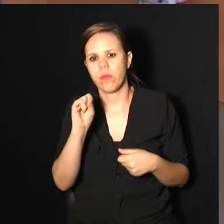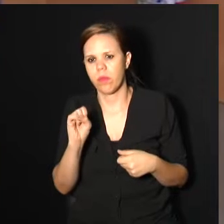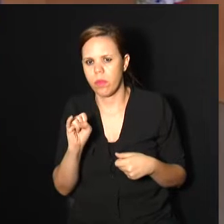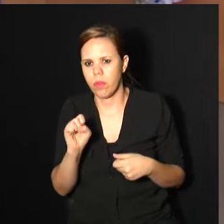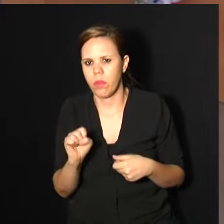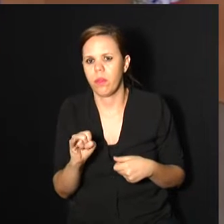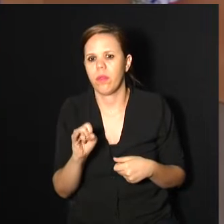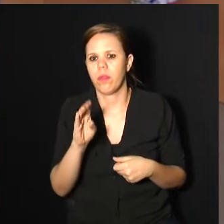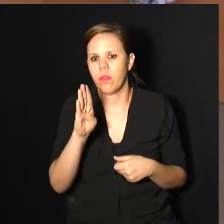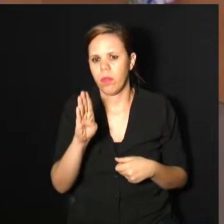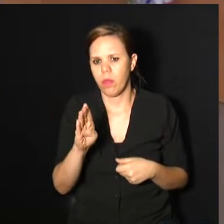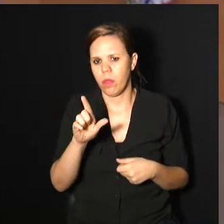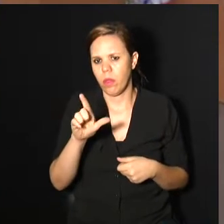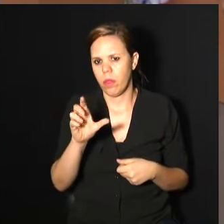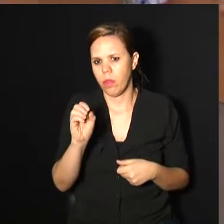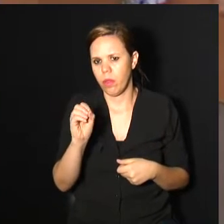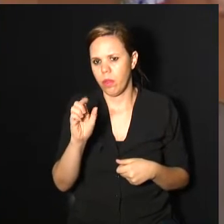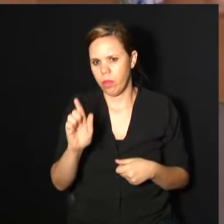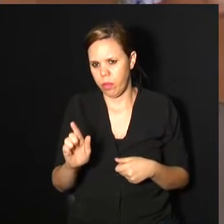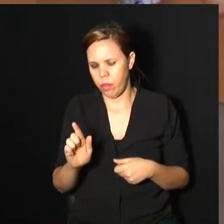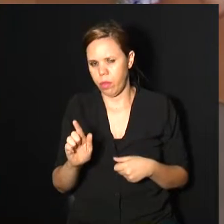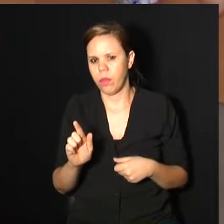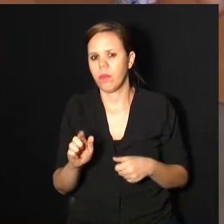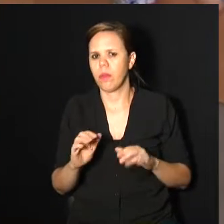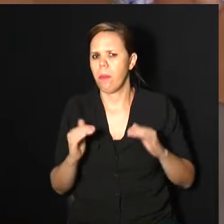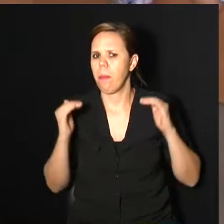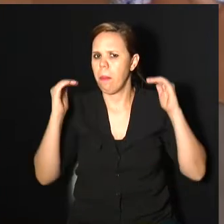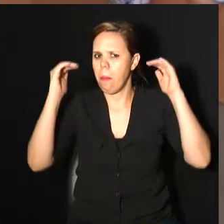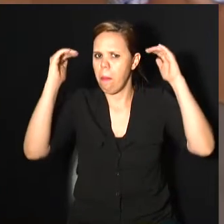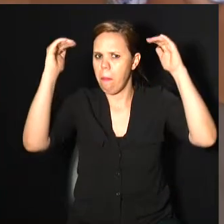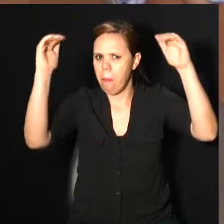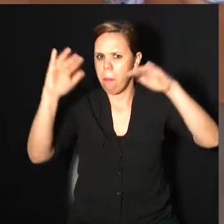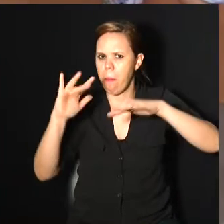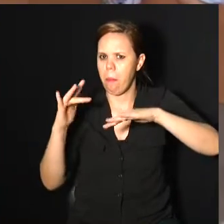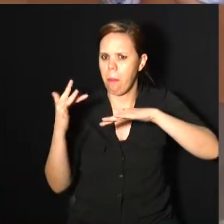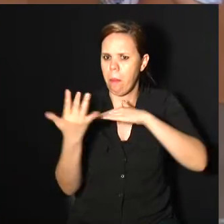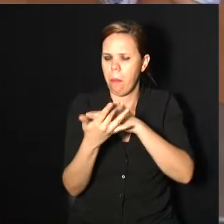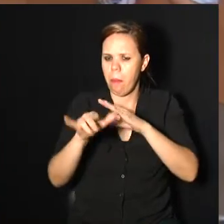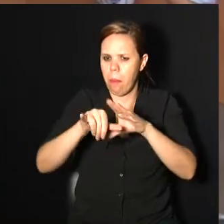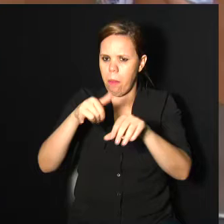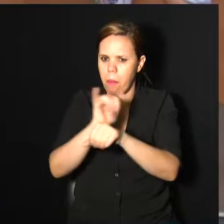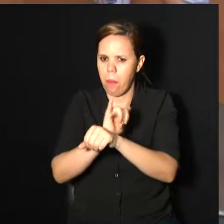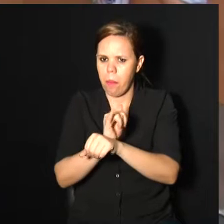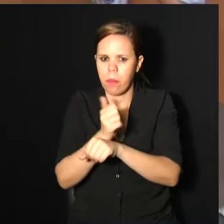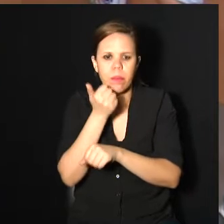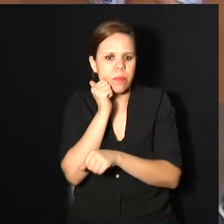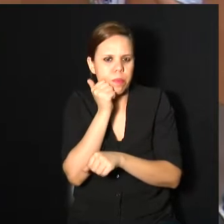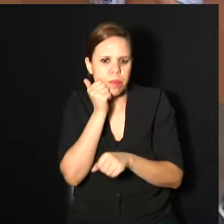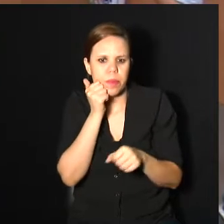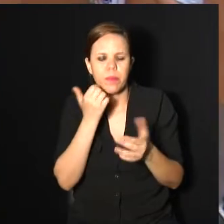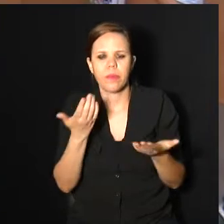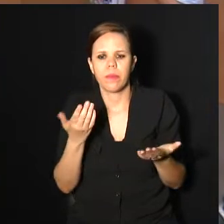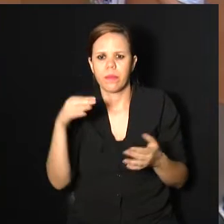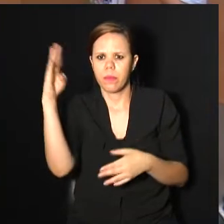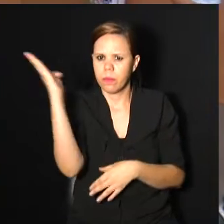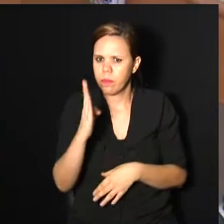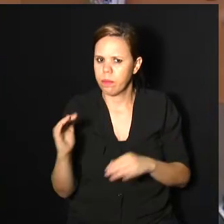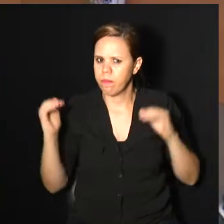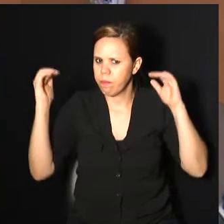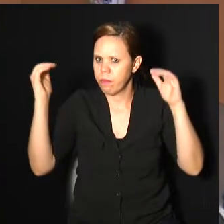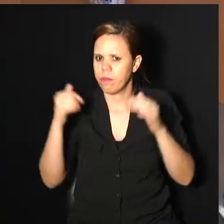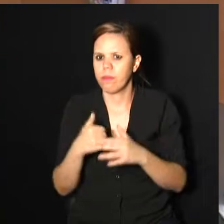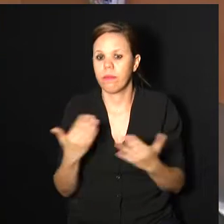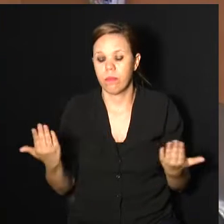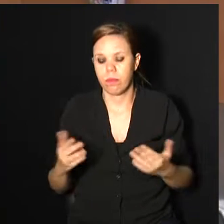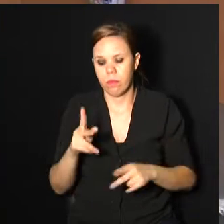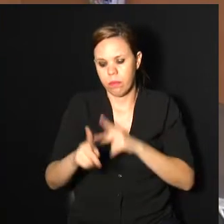Science Vlogs, que são as maiores redes de blogs e canais de YouTube de ciência no Brasil. Um cidadão hoje em dia,